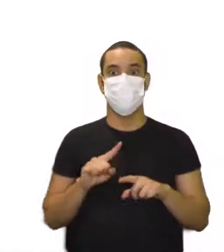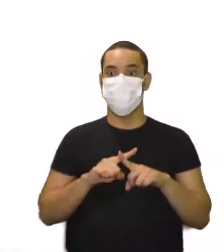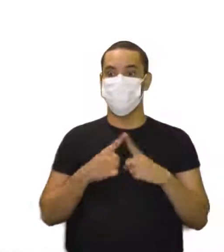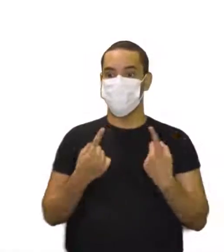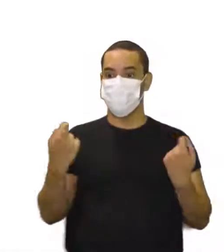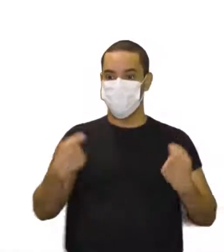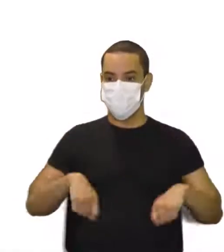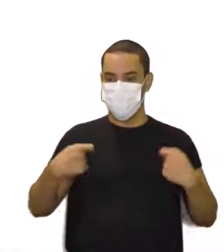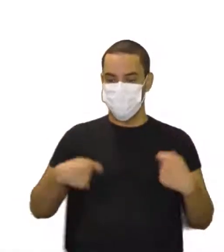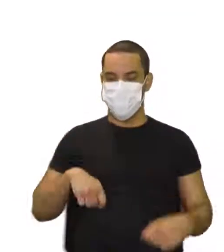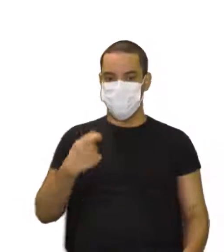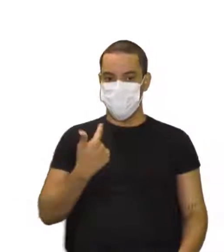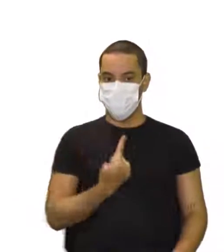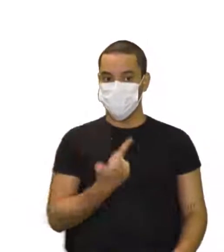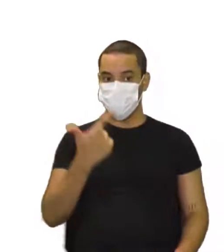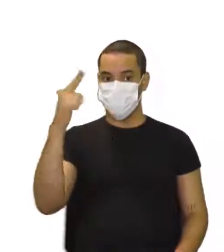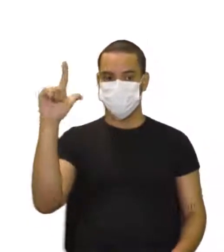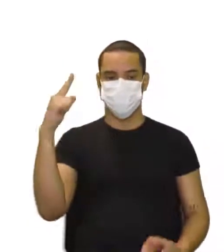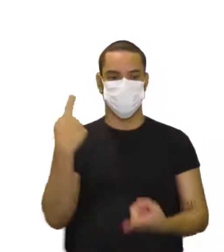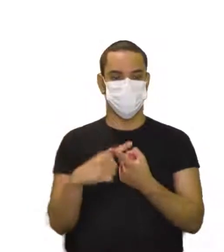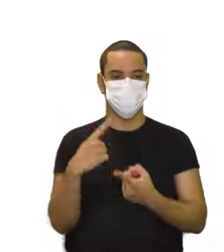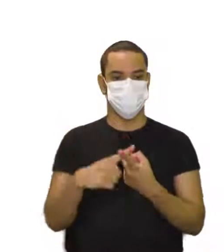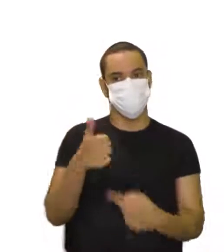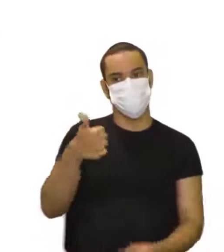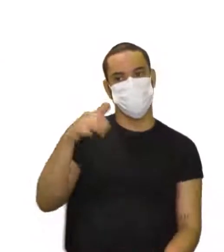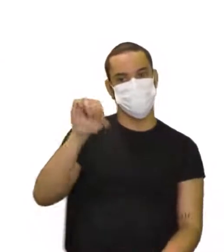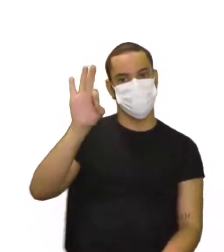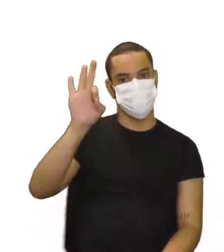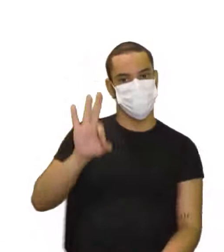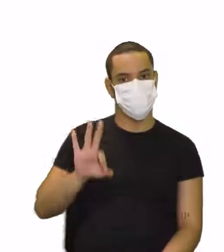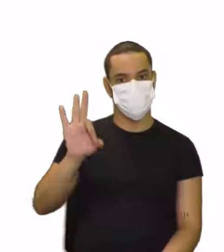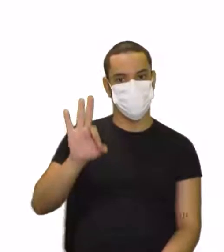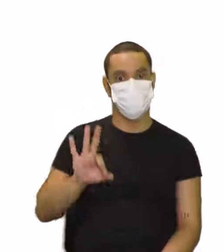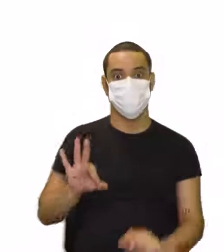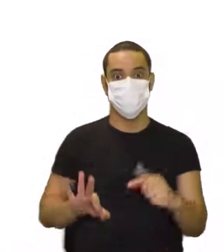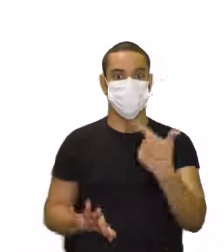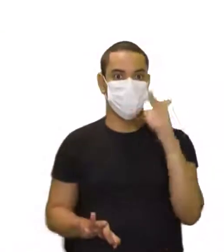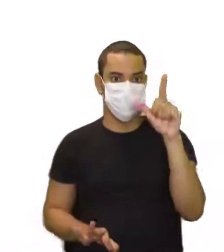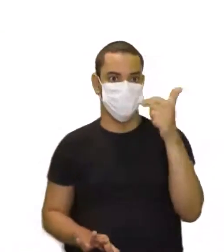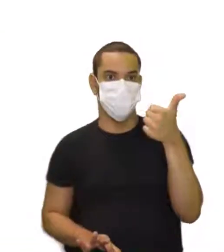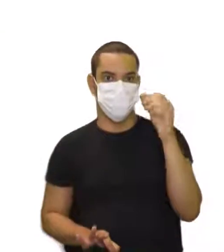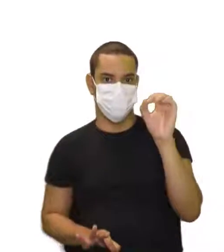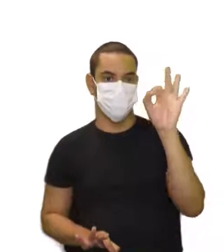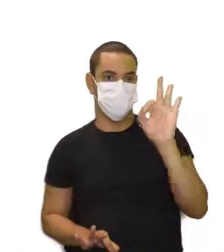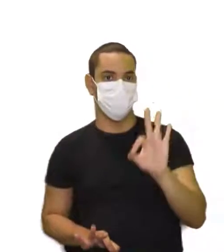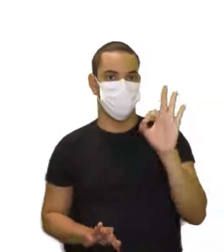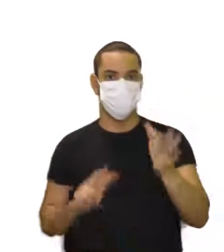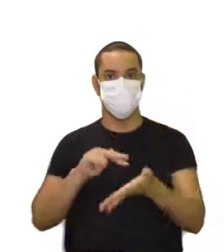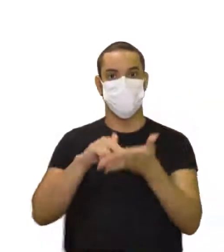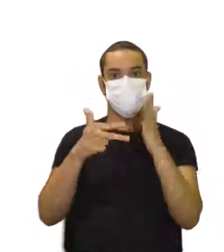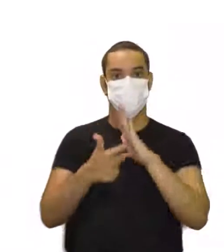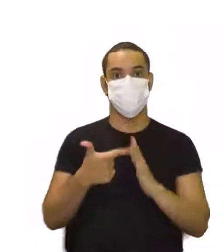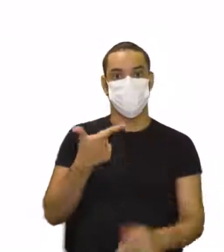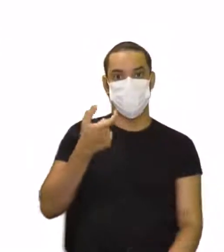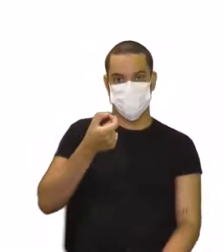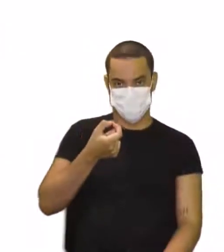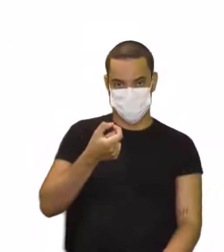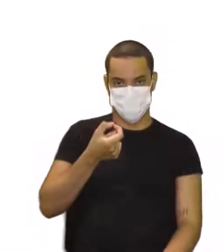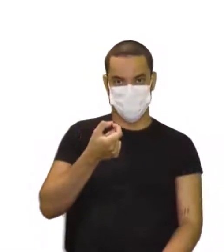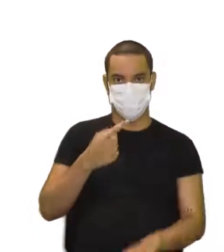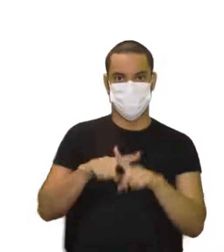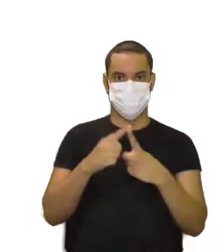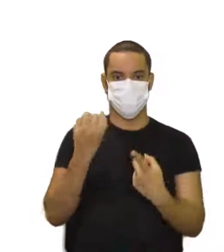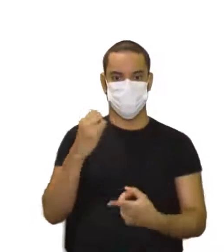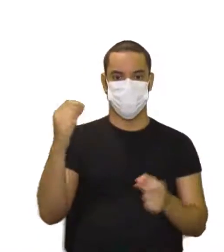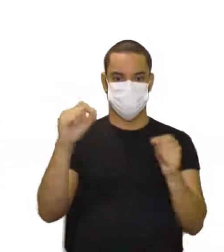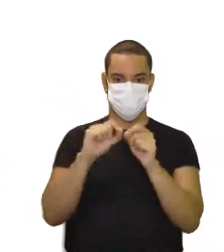Por quê? Se uma velocidade é 10% da luz e a outra aqui 10%, 20%, beleza. Só que quando eu